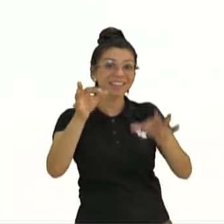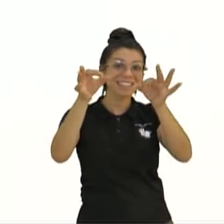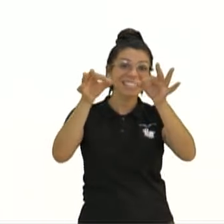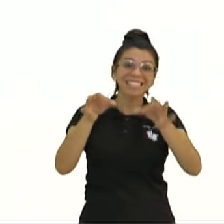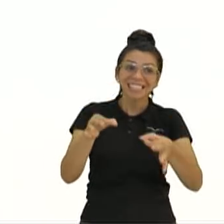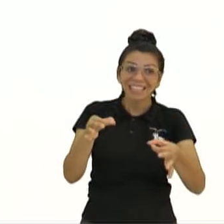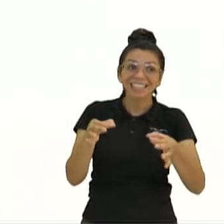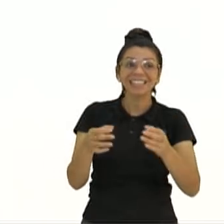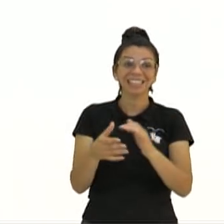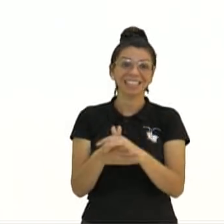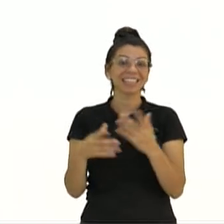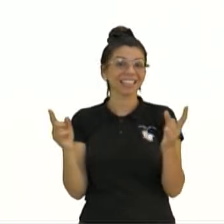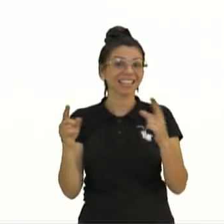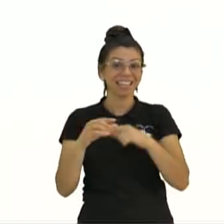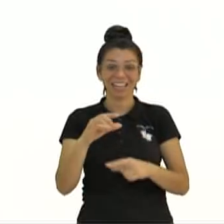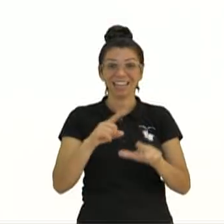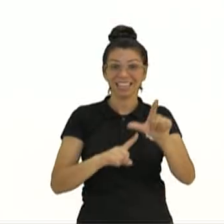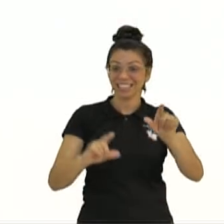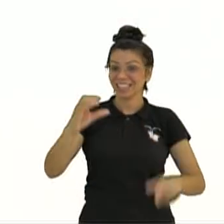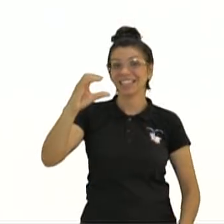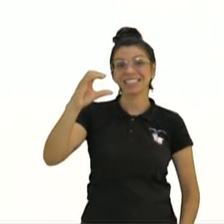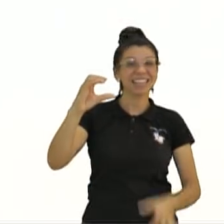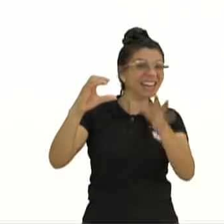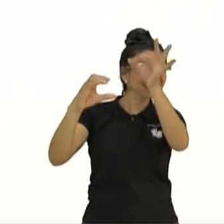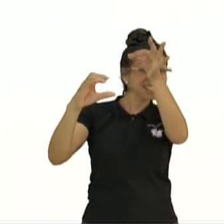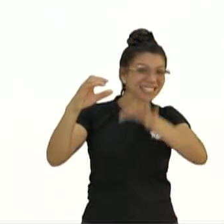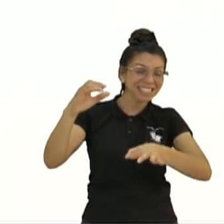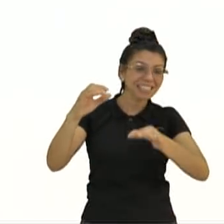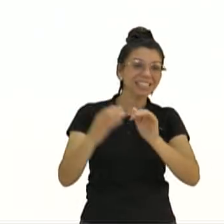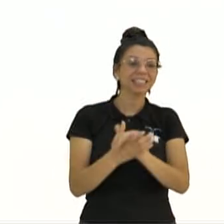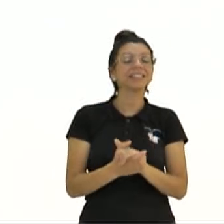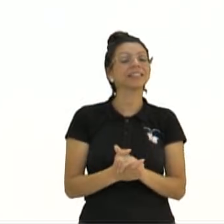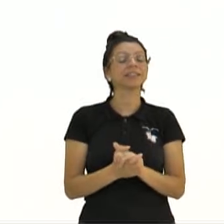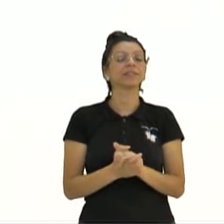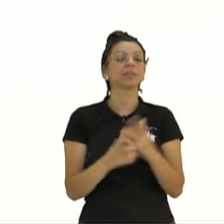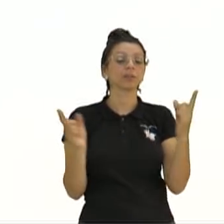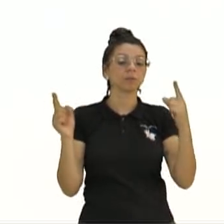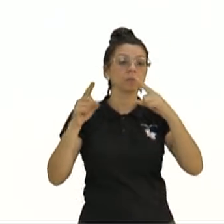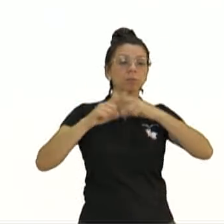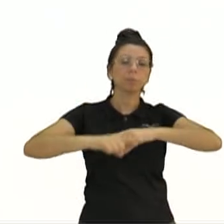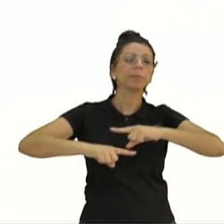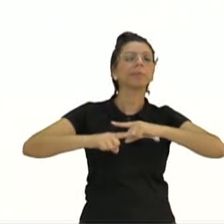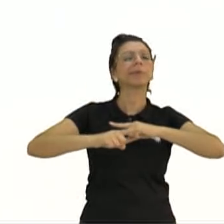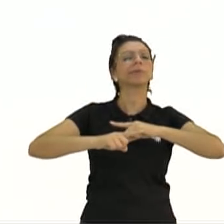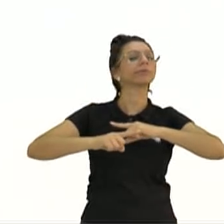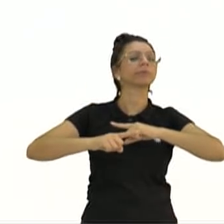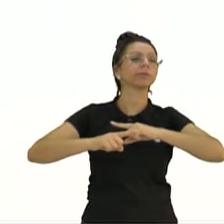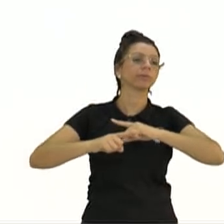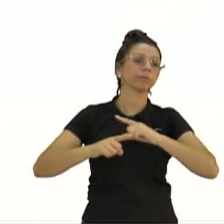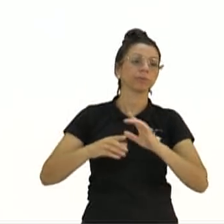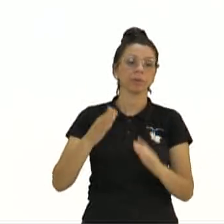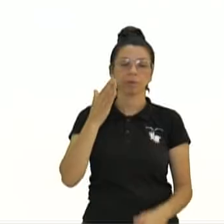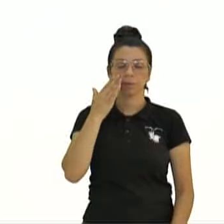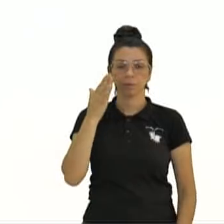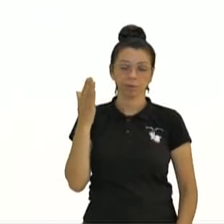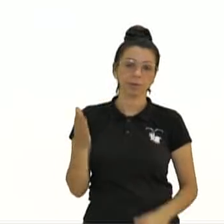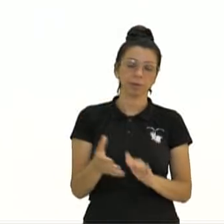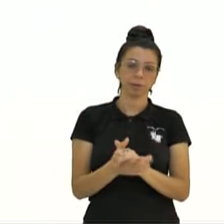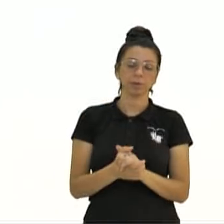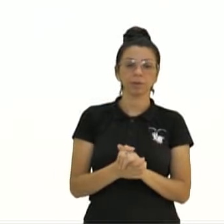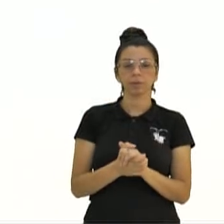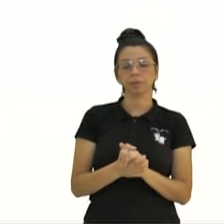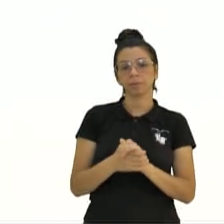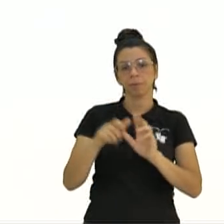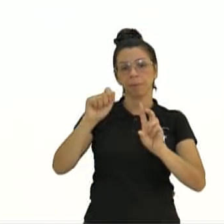que é a oposição, é a letra C, turma. Da ideia de contraste. Então, alguns meses